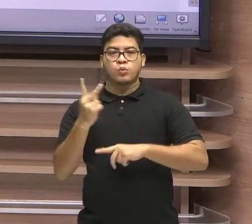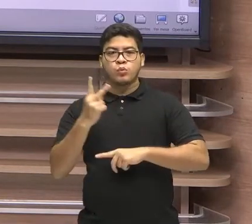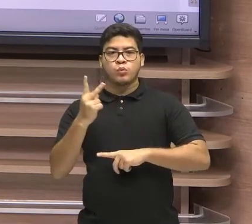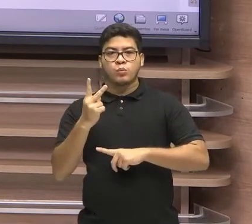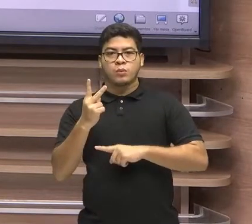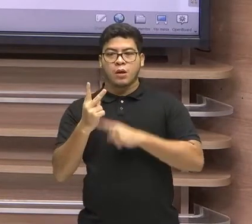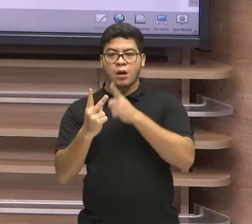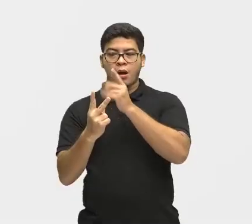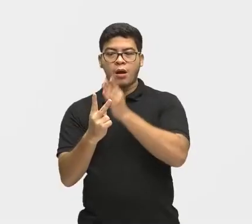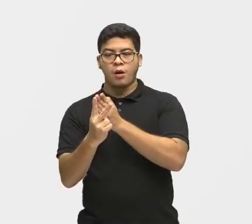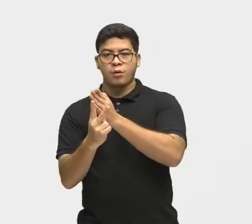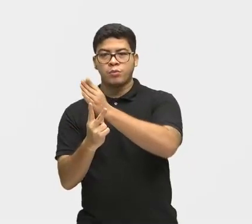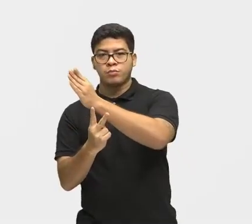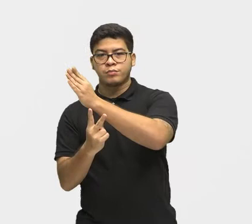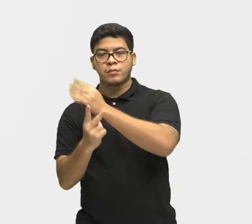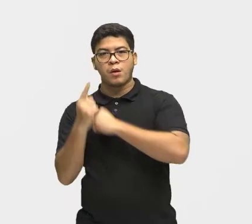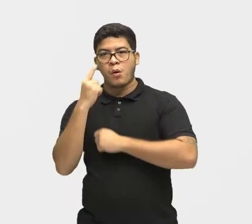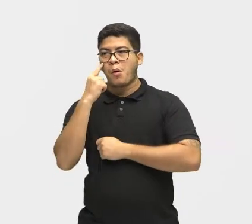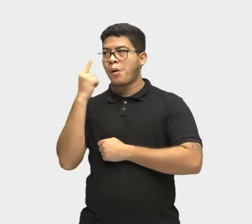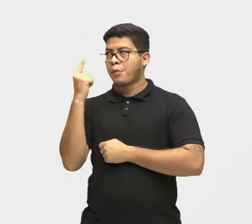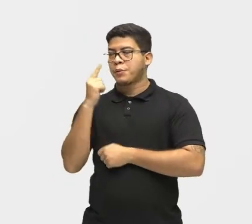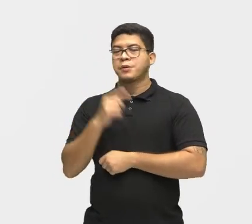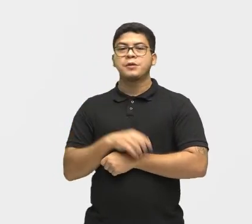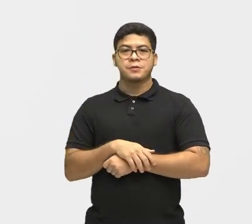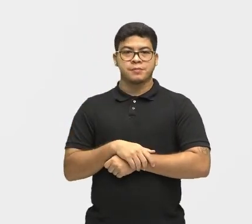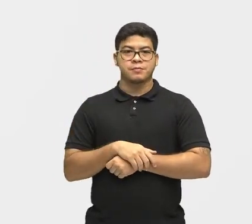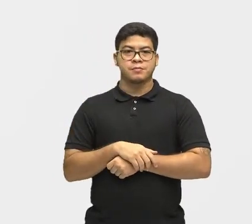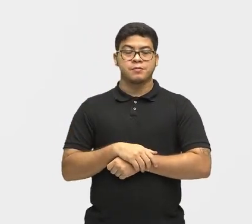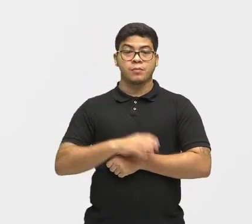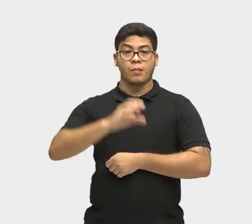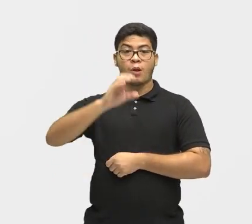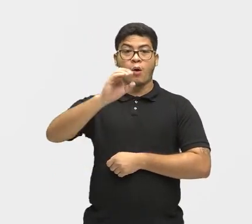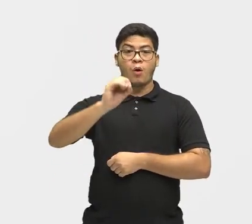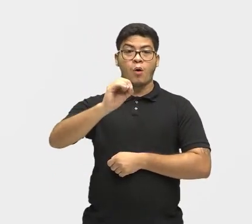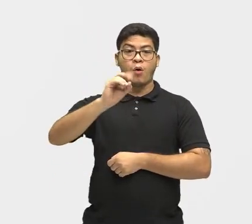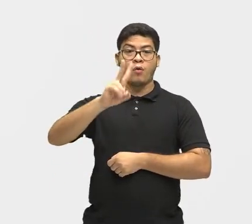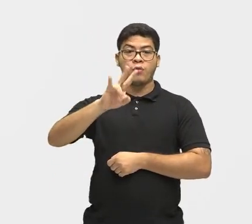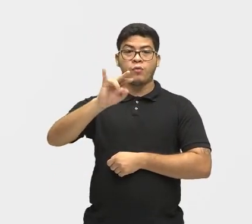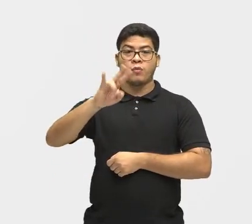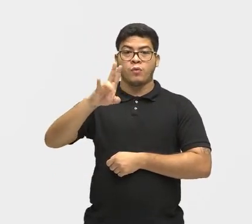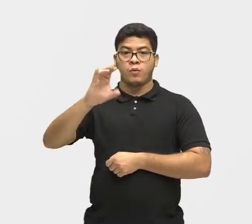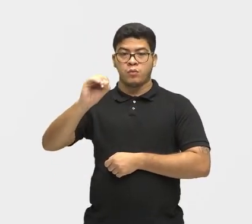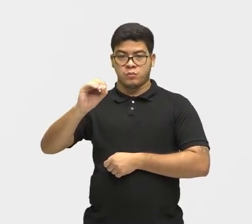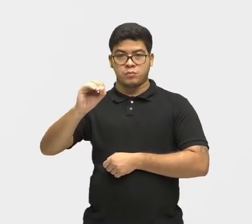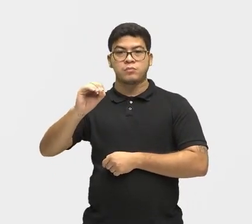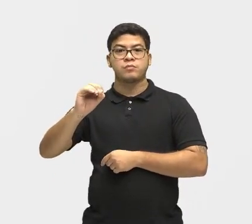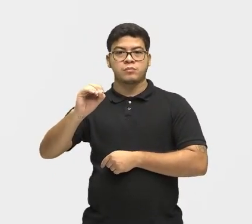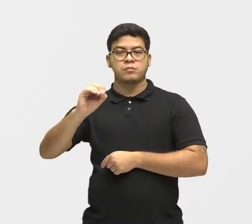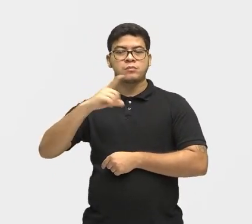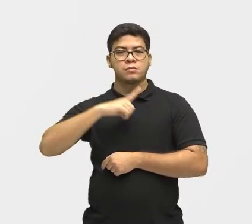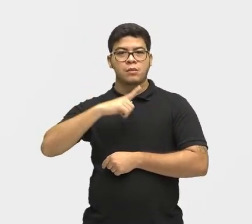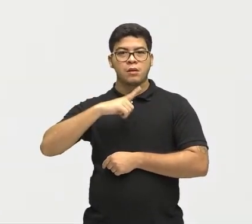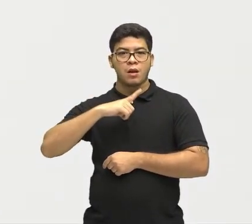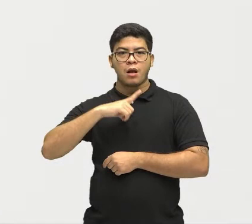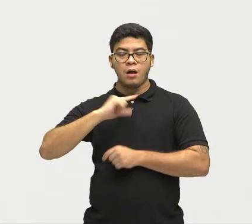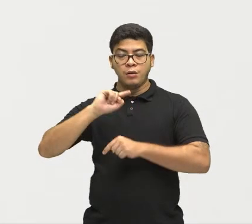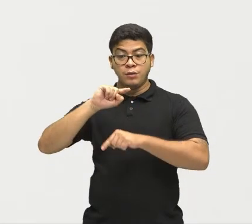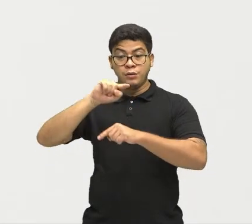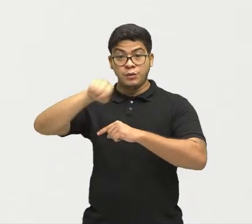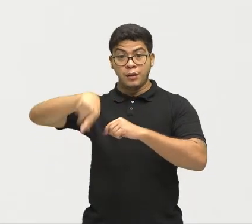vai virar fruto? Olha aí na nossa próxima cartela. Você vai ter aí o óvulo, após a fecundação ele vai formar